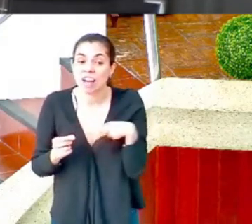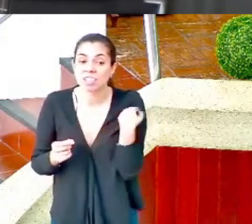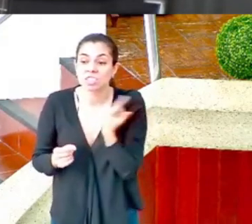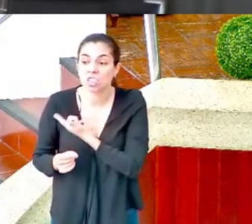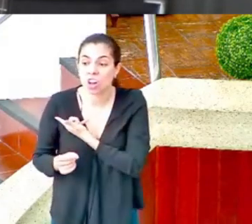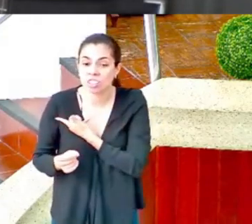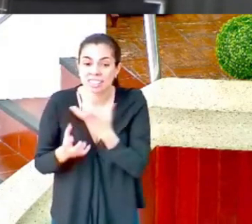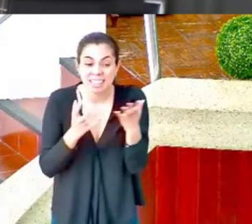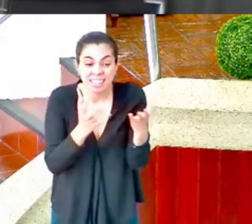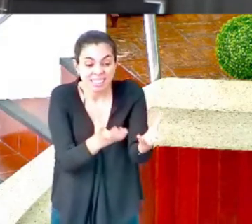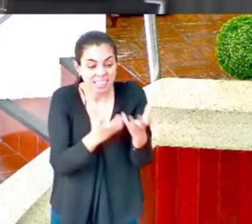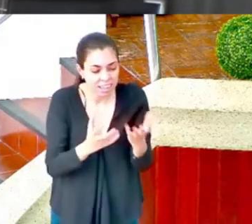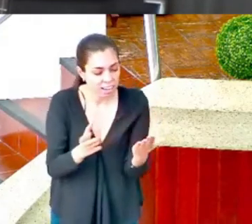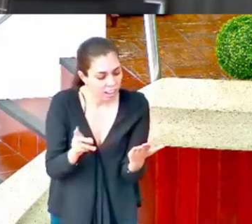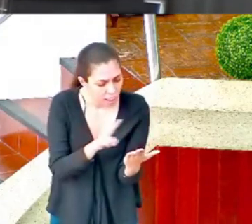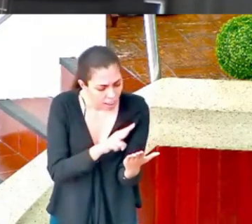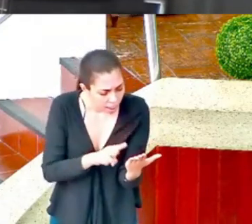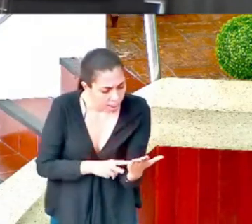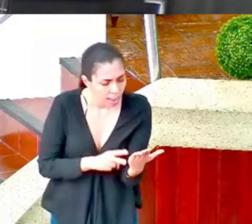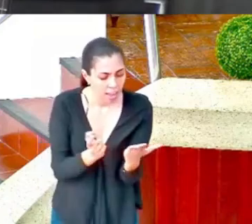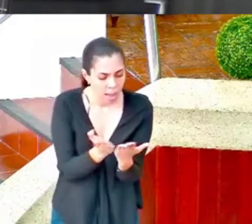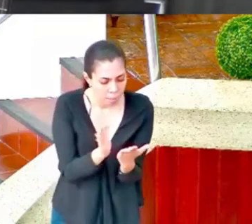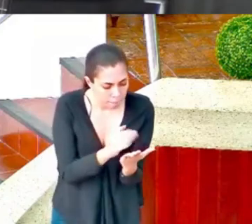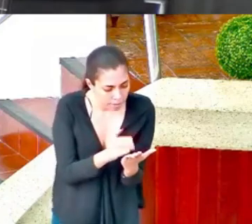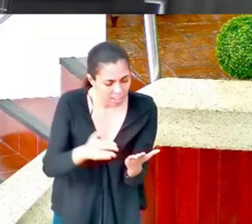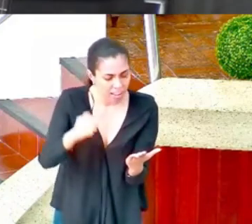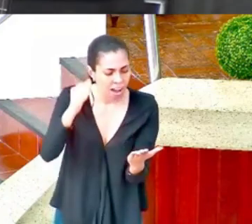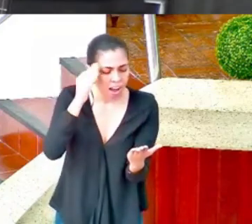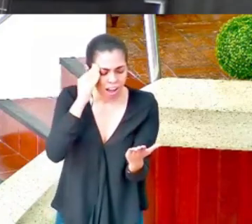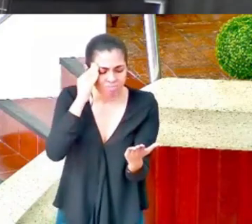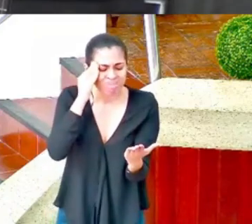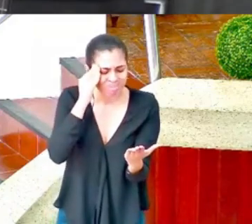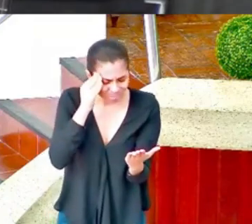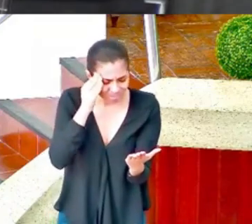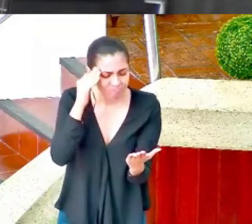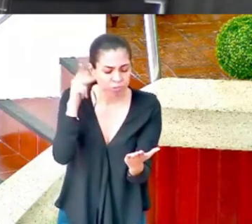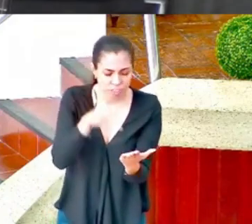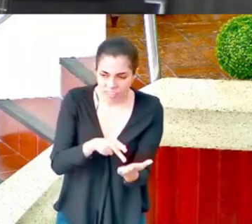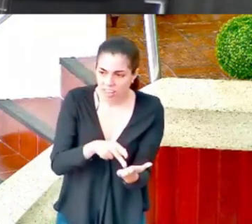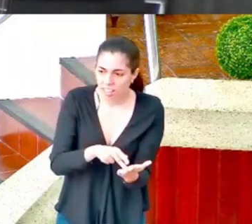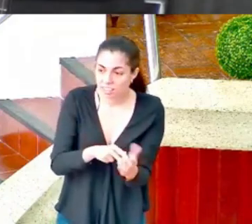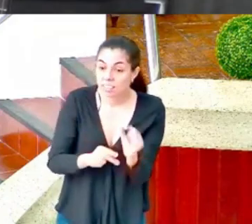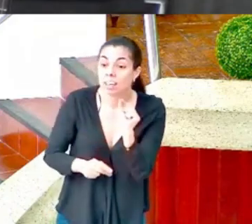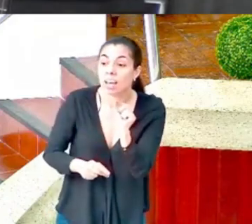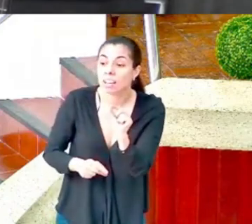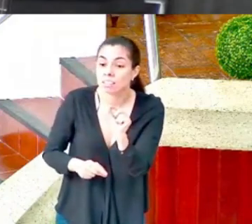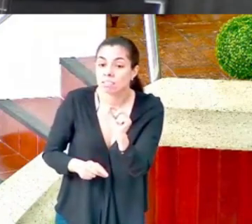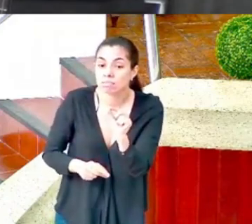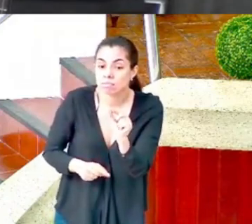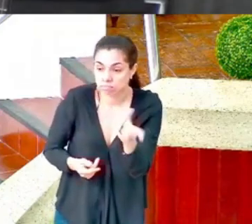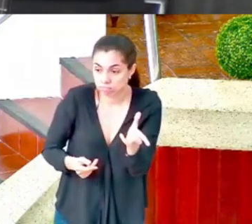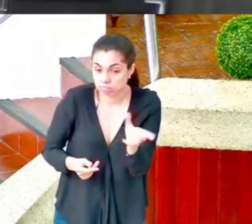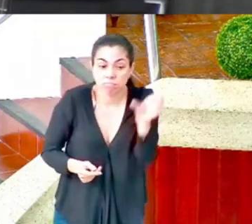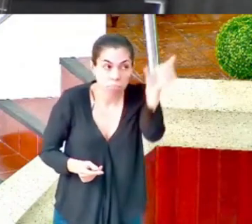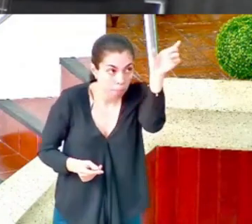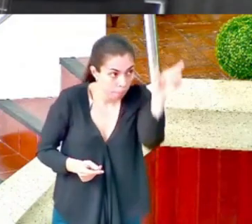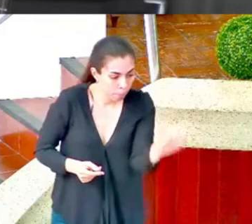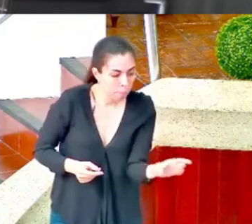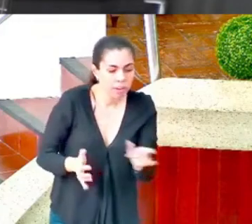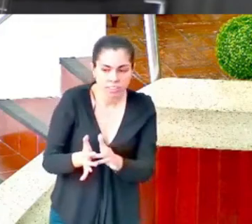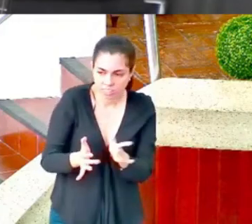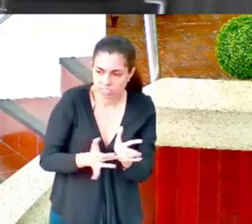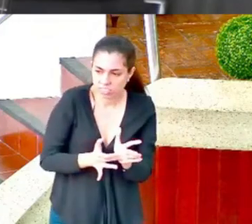Senhor, quem nos faz entender que isso aqui é uma verdade, não é uma história simplesmente, é o próprio Jesus Cristo. Ele